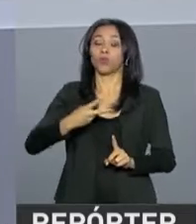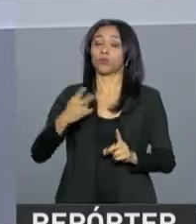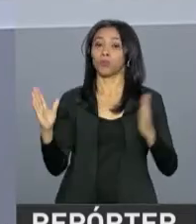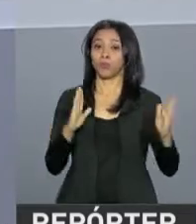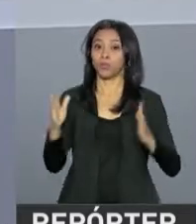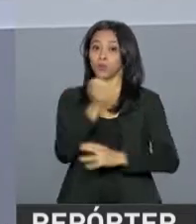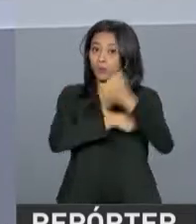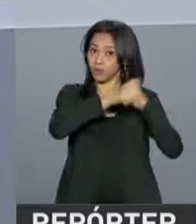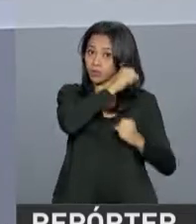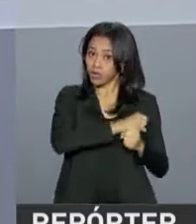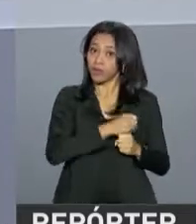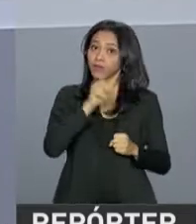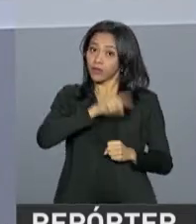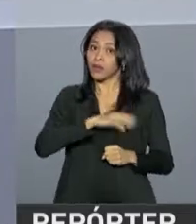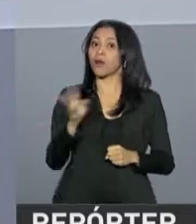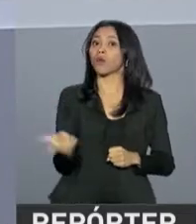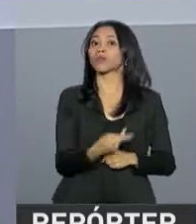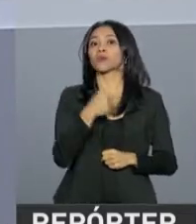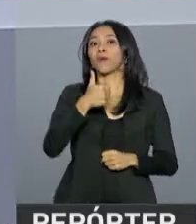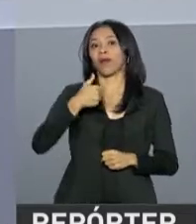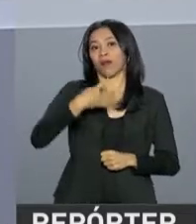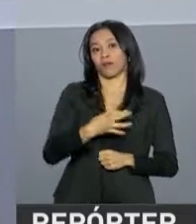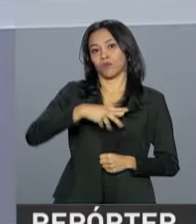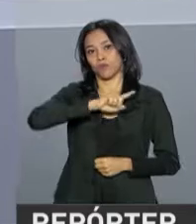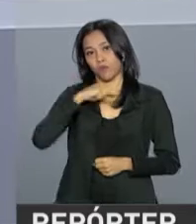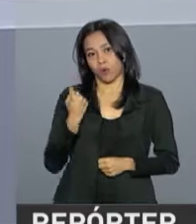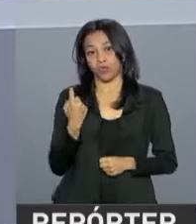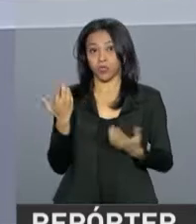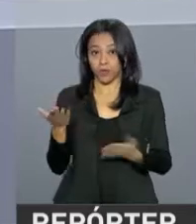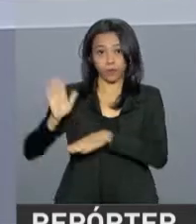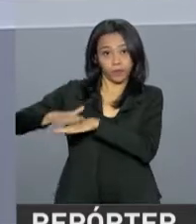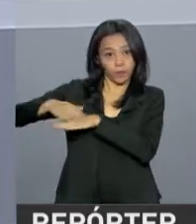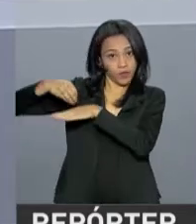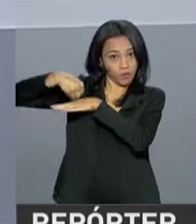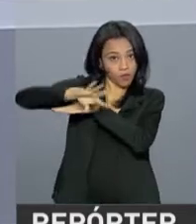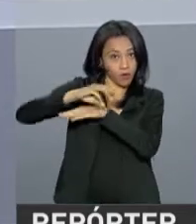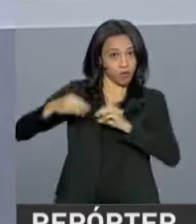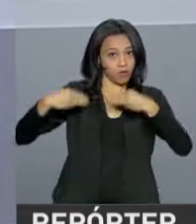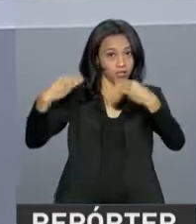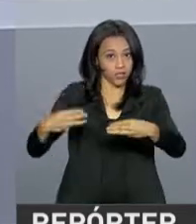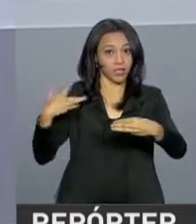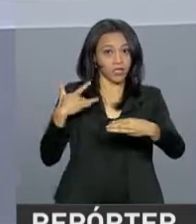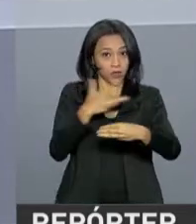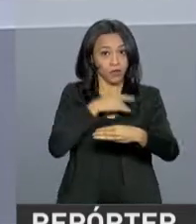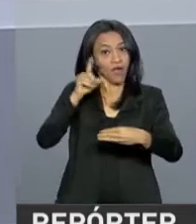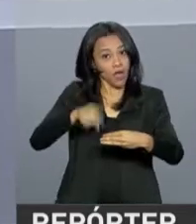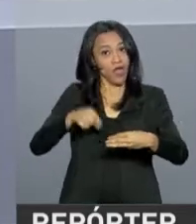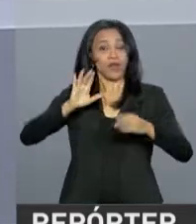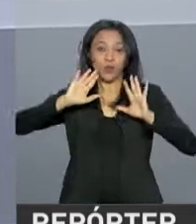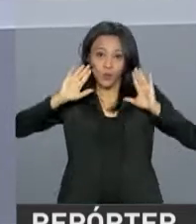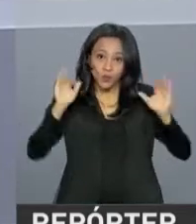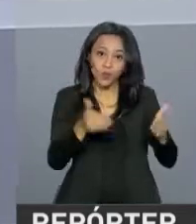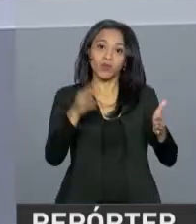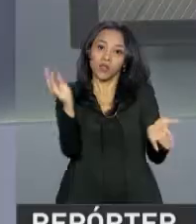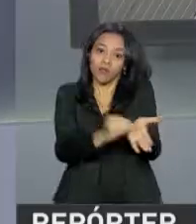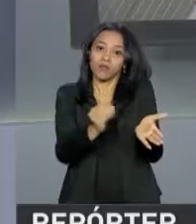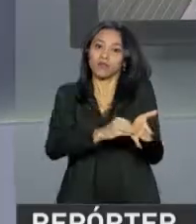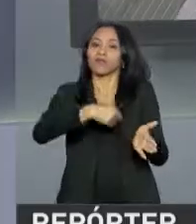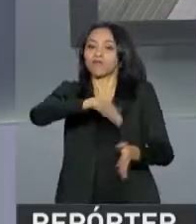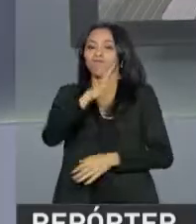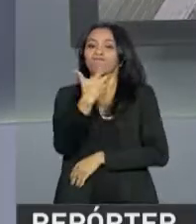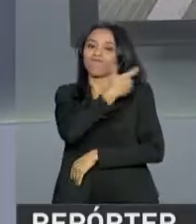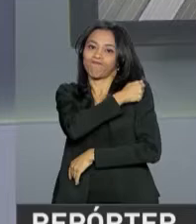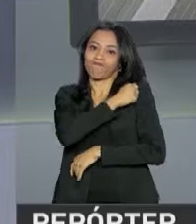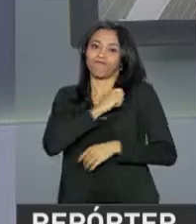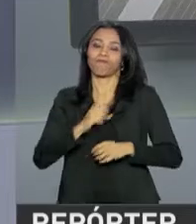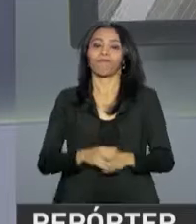ocorreram 14 mortes. Segundo o Ministério da Saúde, este é o grupo prioritário que registra a menor cobertura vacinal.